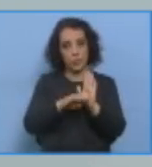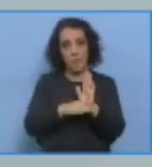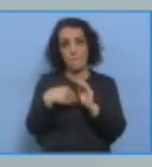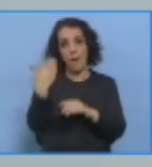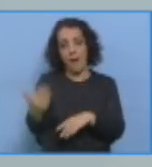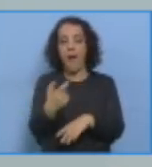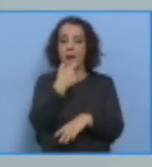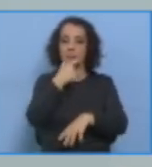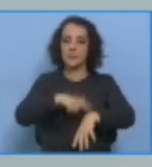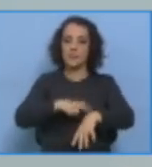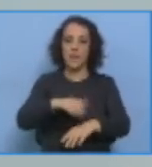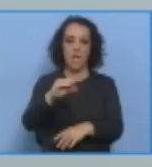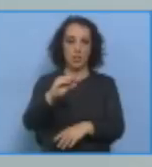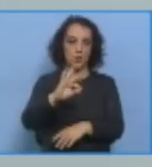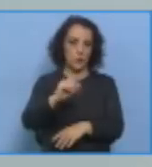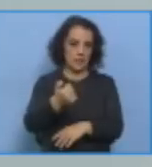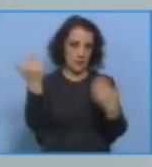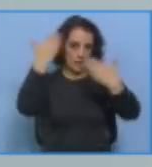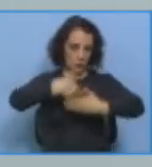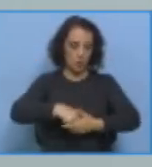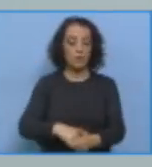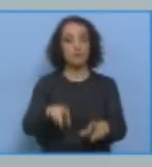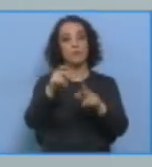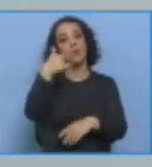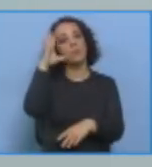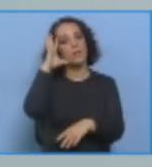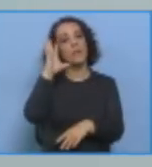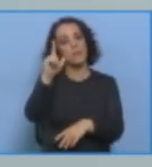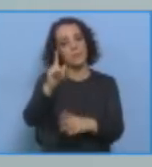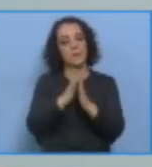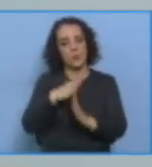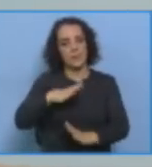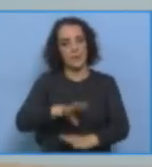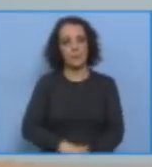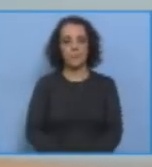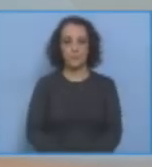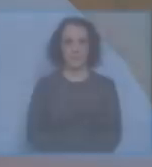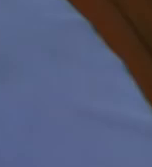companhia quando forem 22h45. Votos de uma ótima tarde. Até amanhã, se Deus quiser.